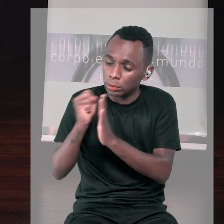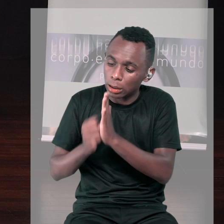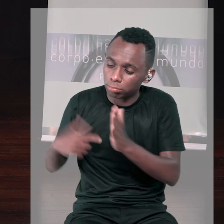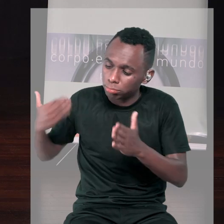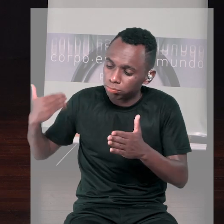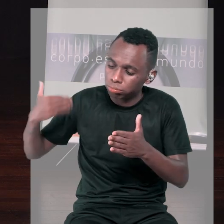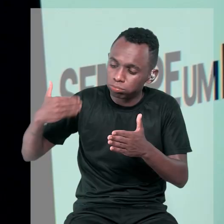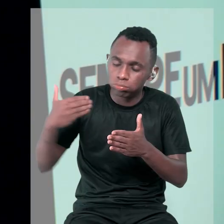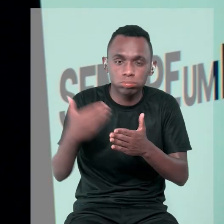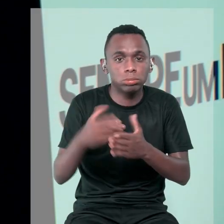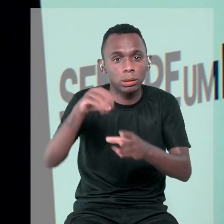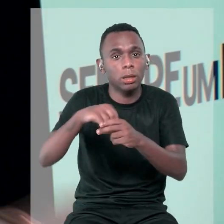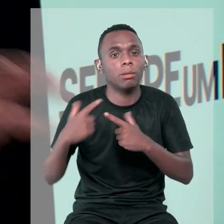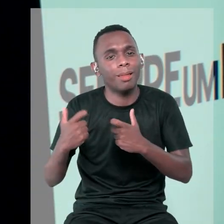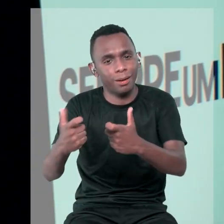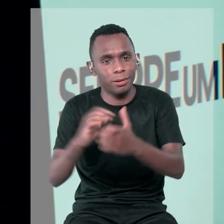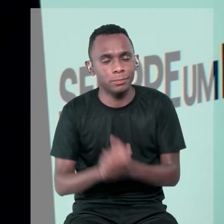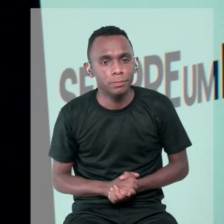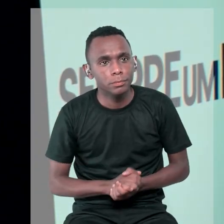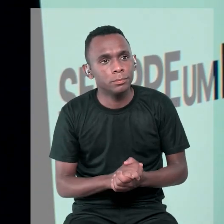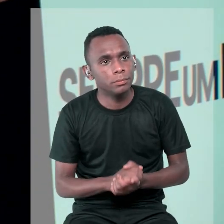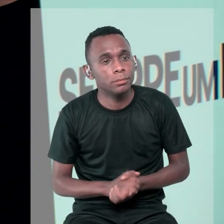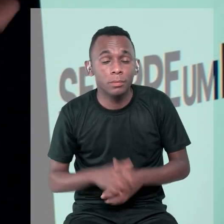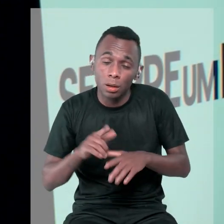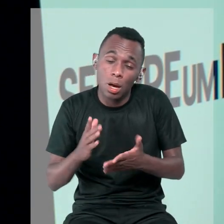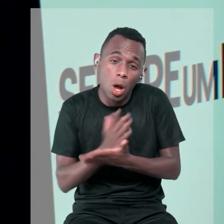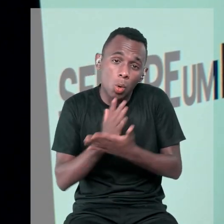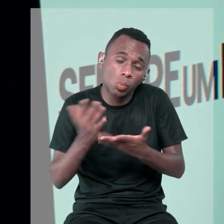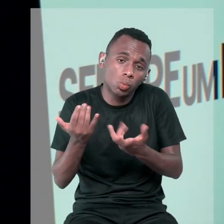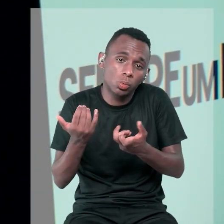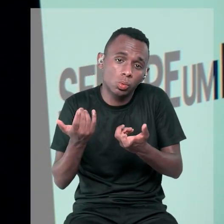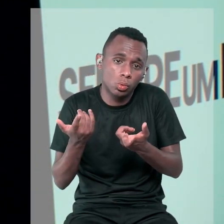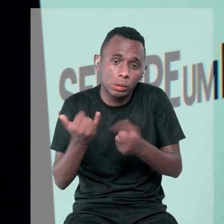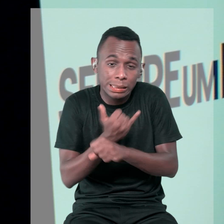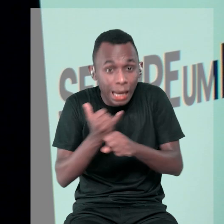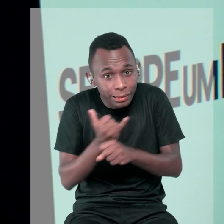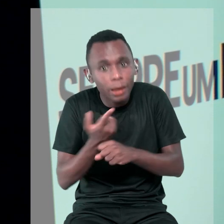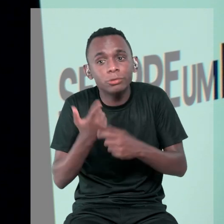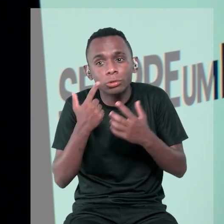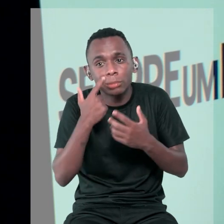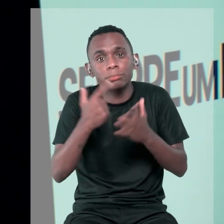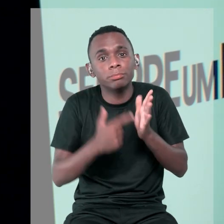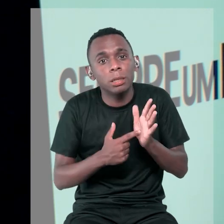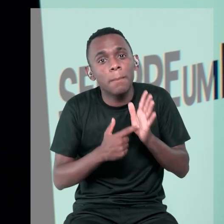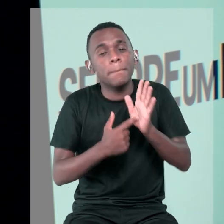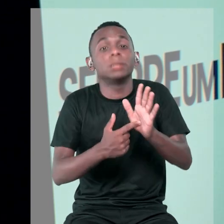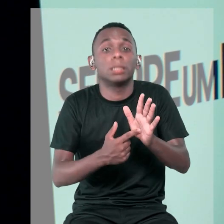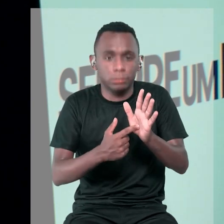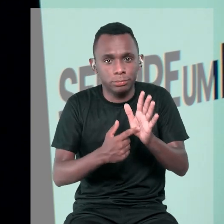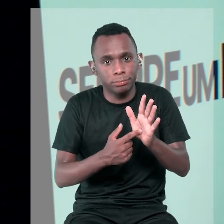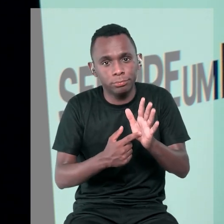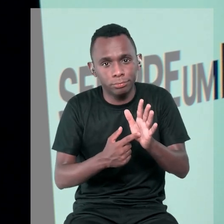na figura da guerra. Tá? Então, esses são os instrumentos, essa é digamos, uma apresentação geral dos